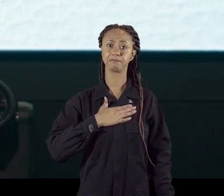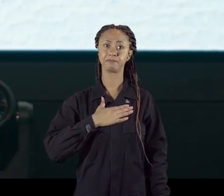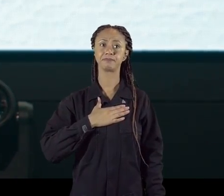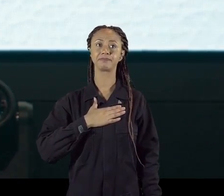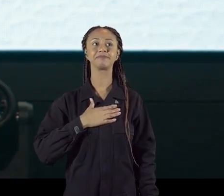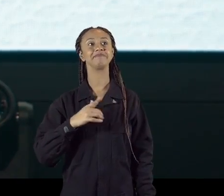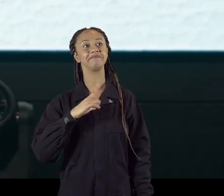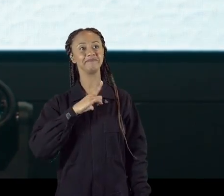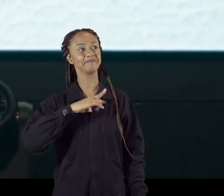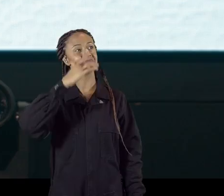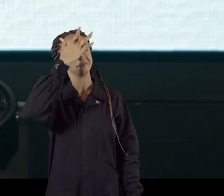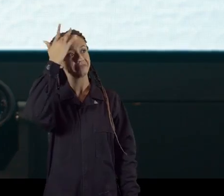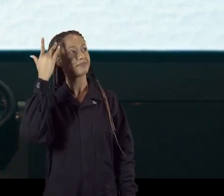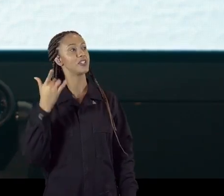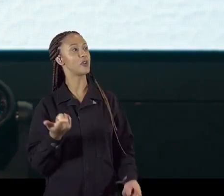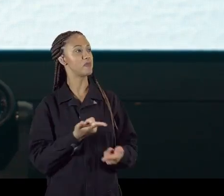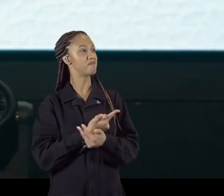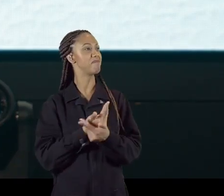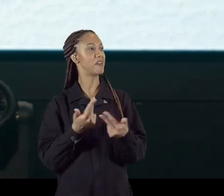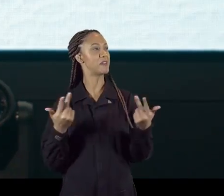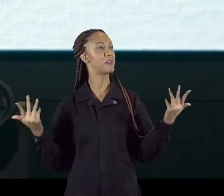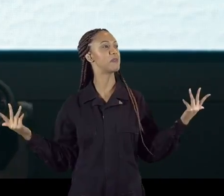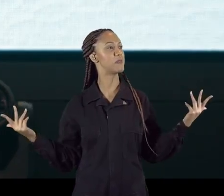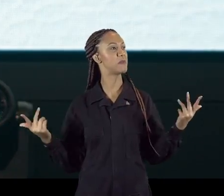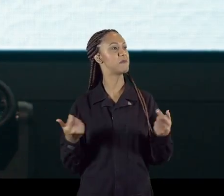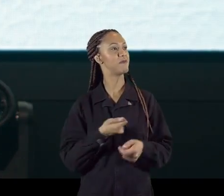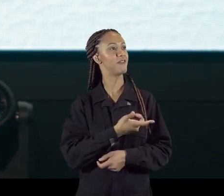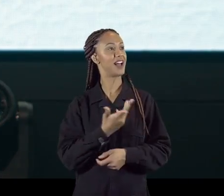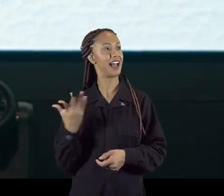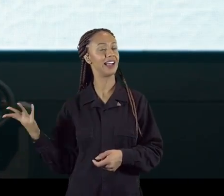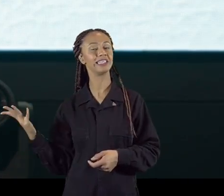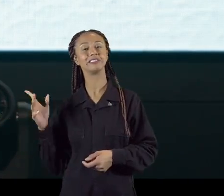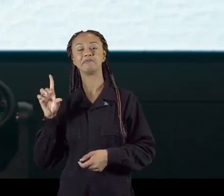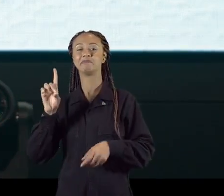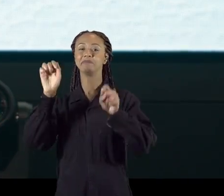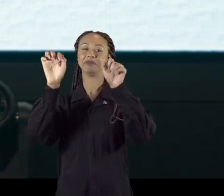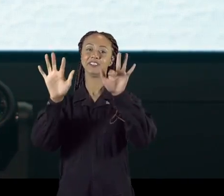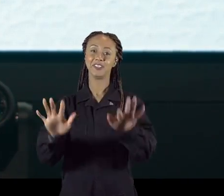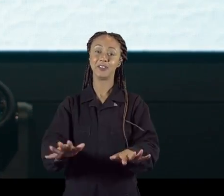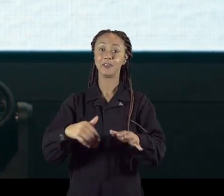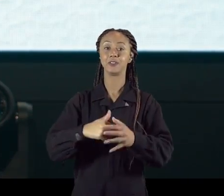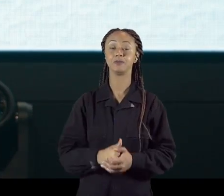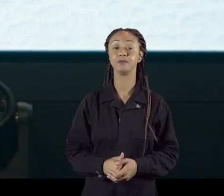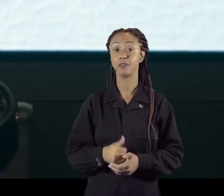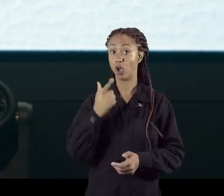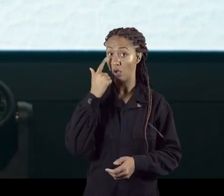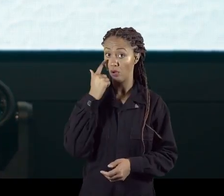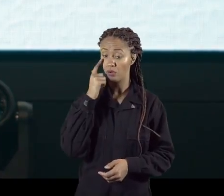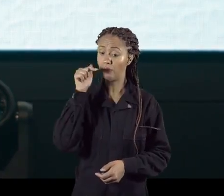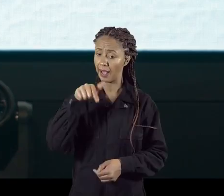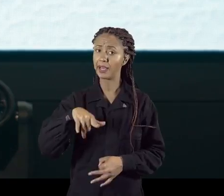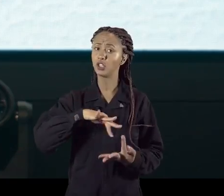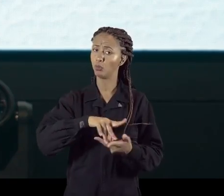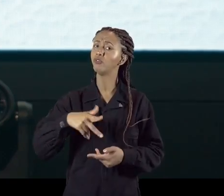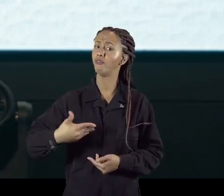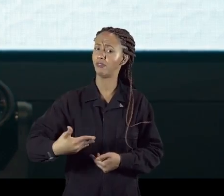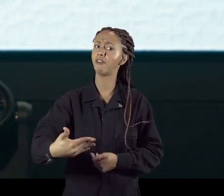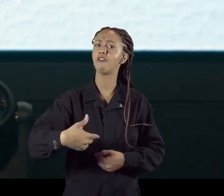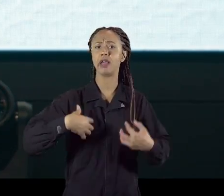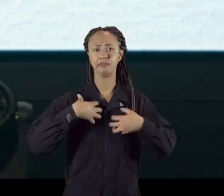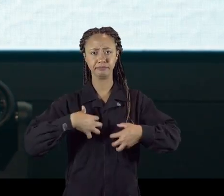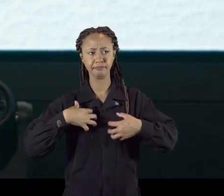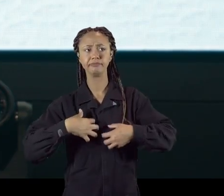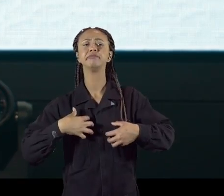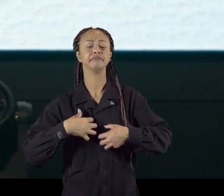é bastante jeito se entregando Deus abençoe Deus abençoe e no mundo tereis aflições mas